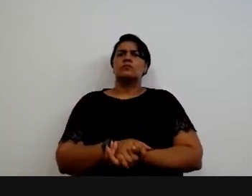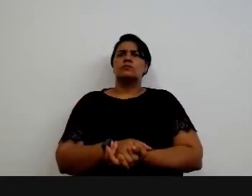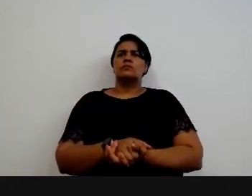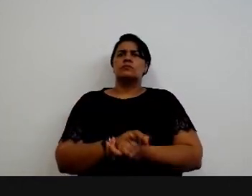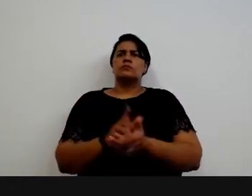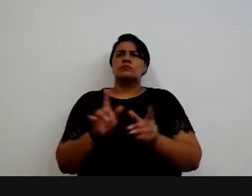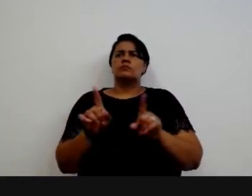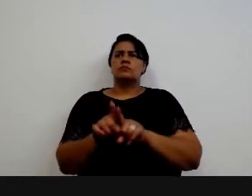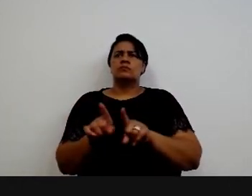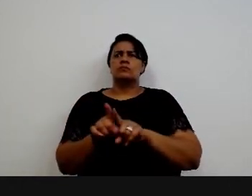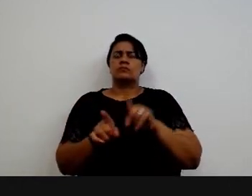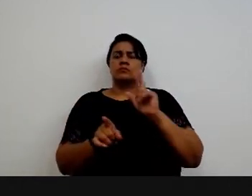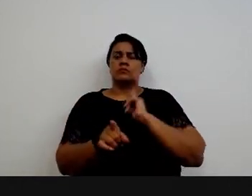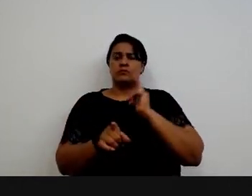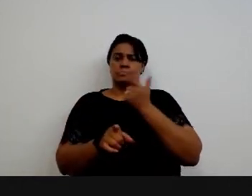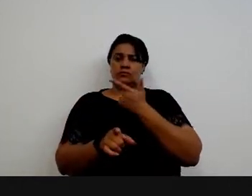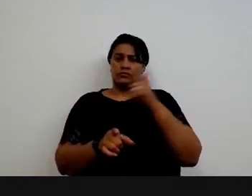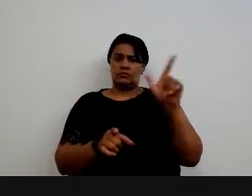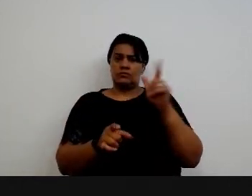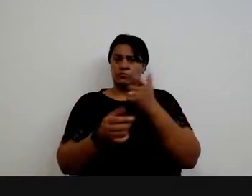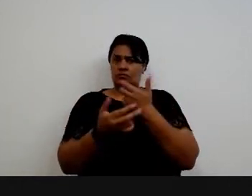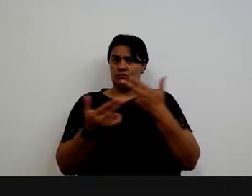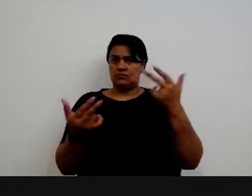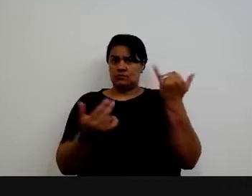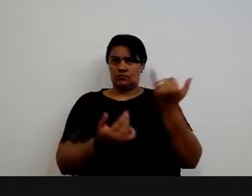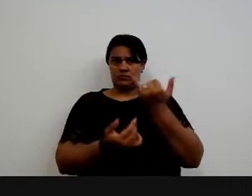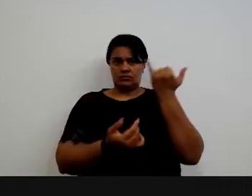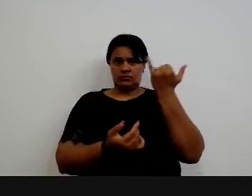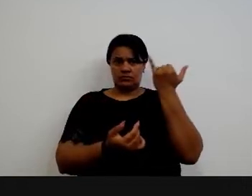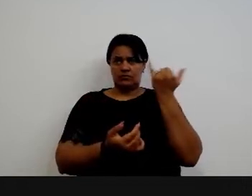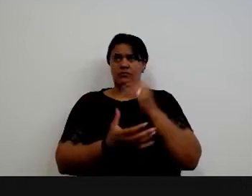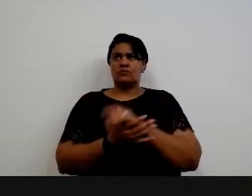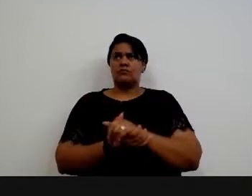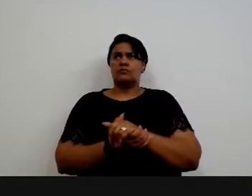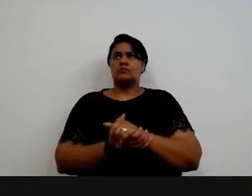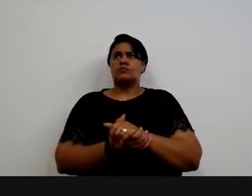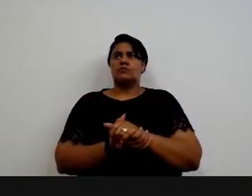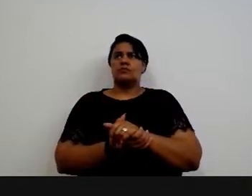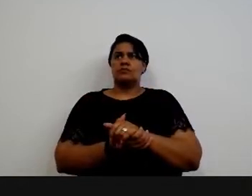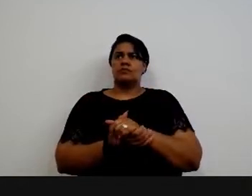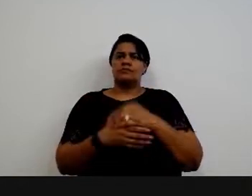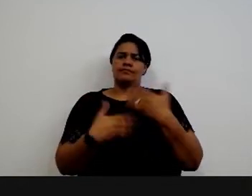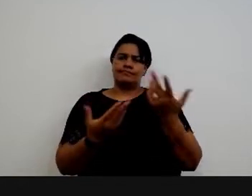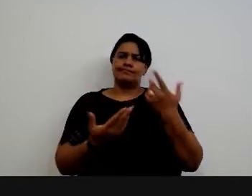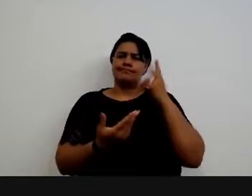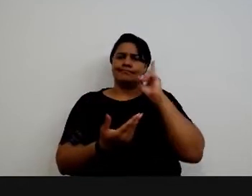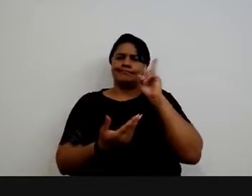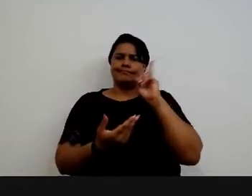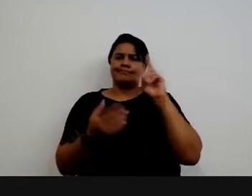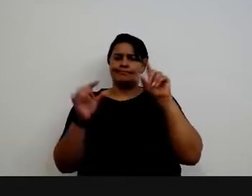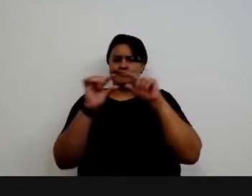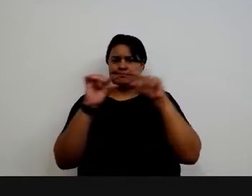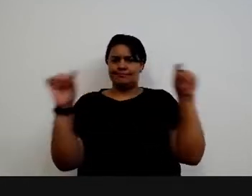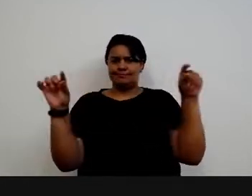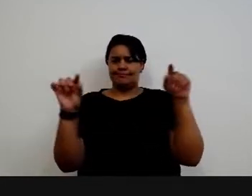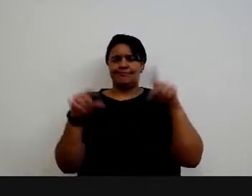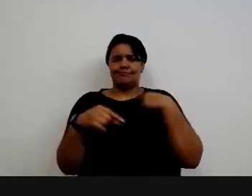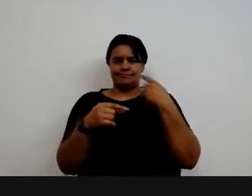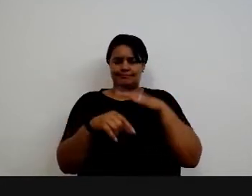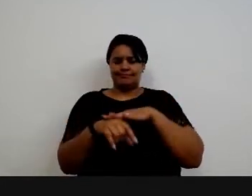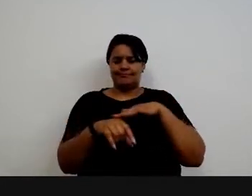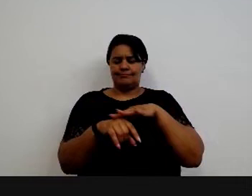Uma outra coisa que eu acho que é importante ressaltar aqui, e aí lembrando do título da nossa conversa, né, que são os